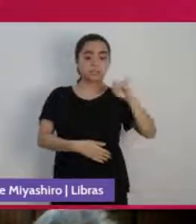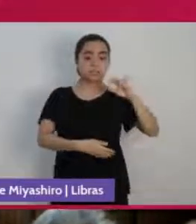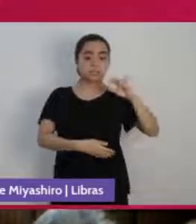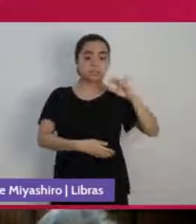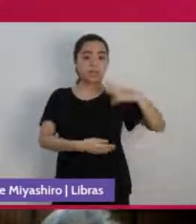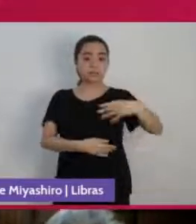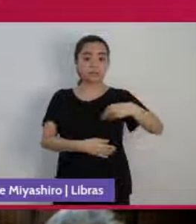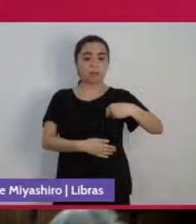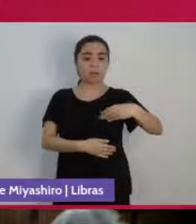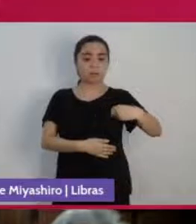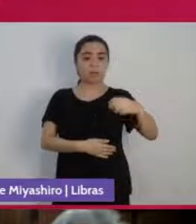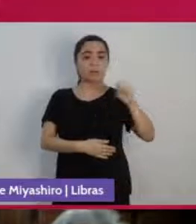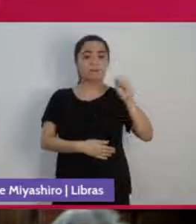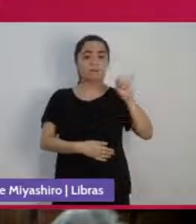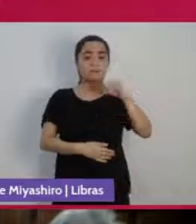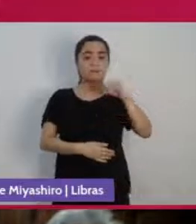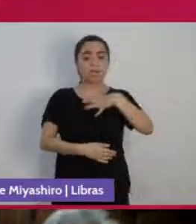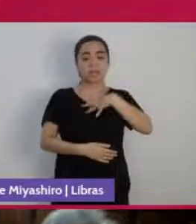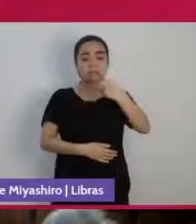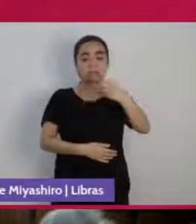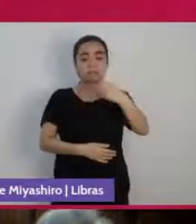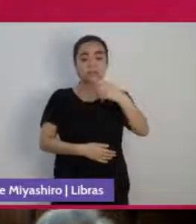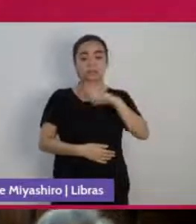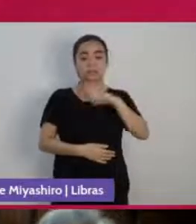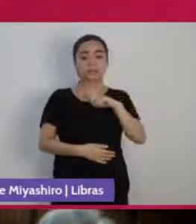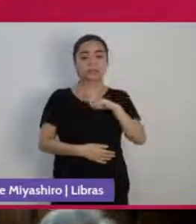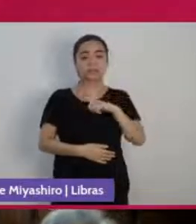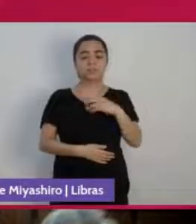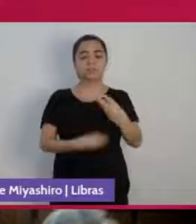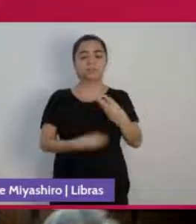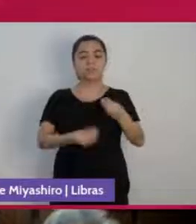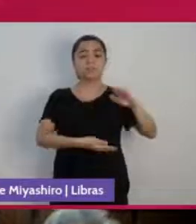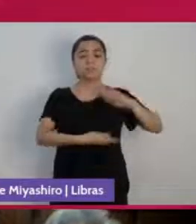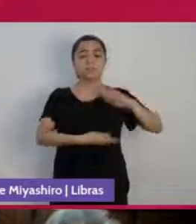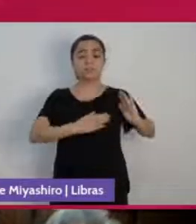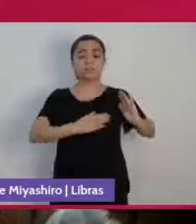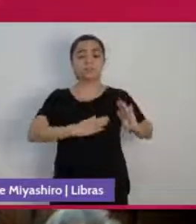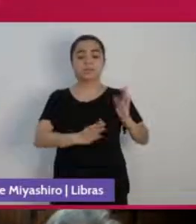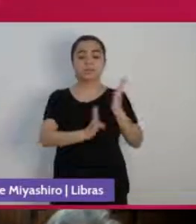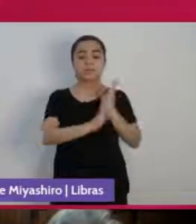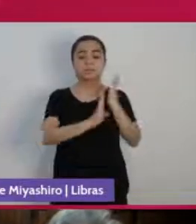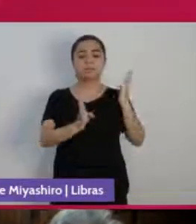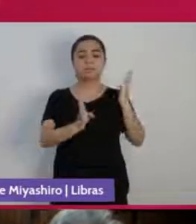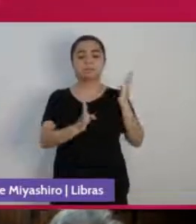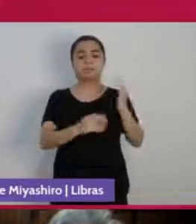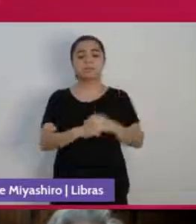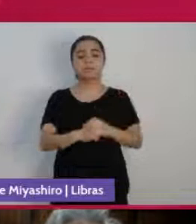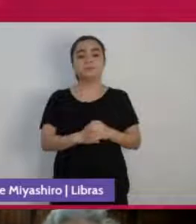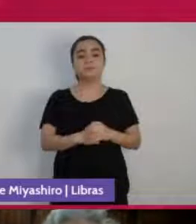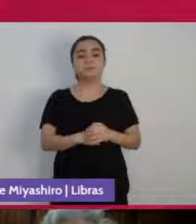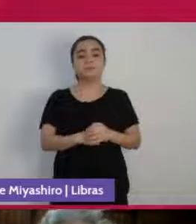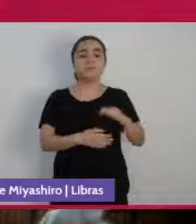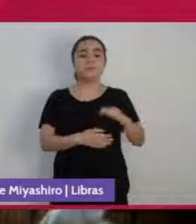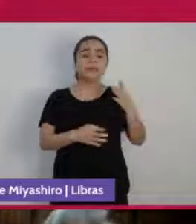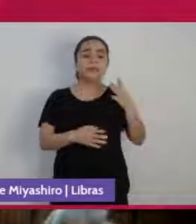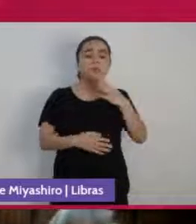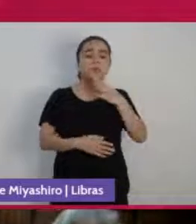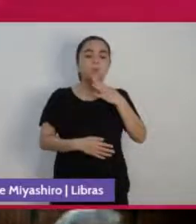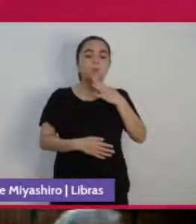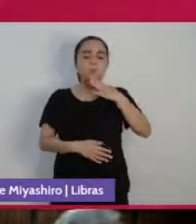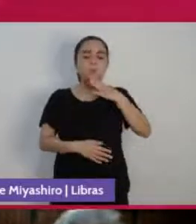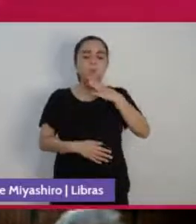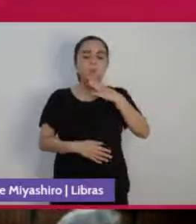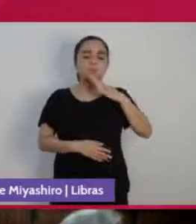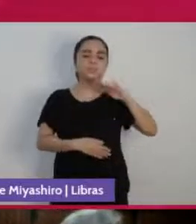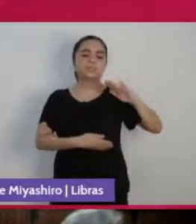se teve filho, para saber que tipo de mama que eu vou encontrar e conhecer a anatomia. Aonde que eu